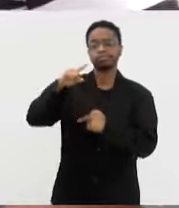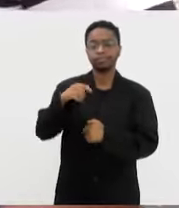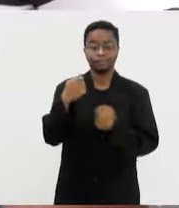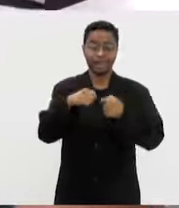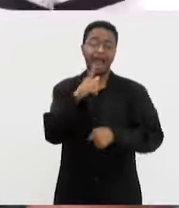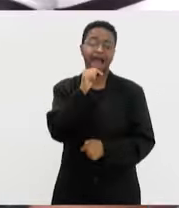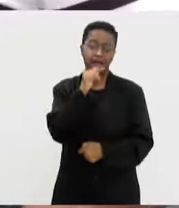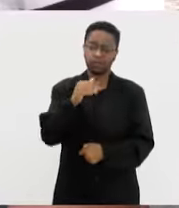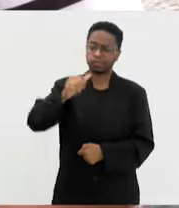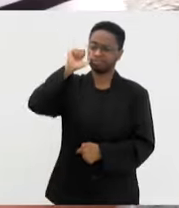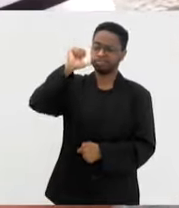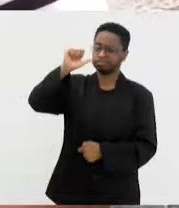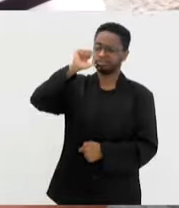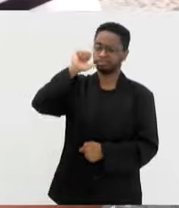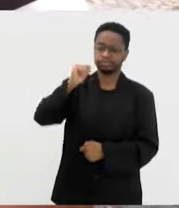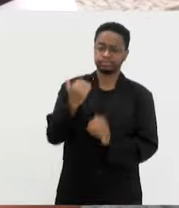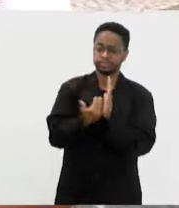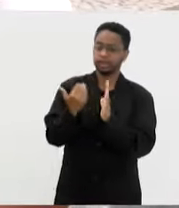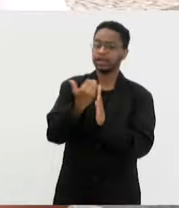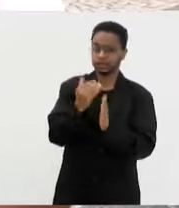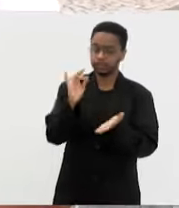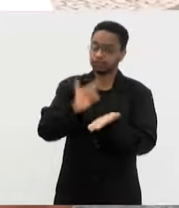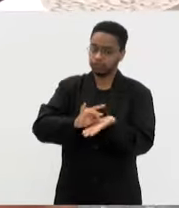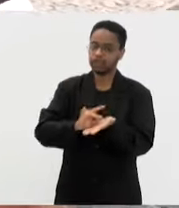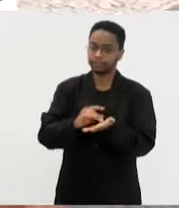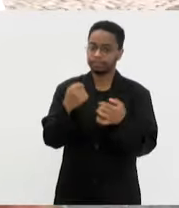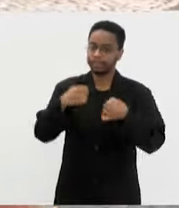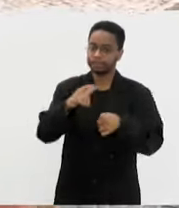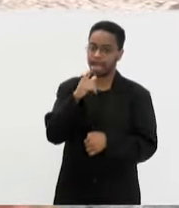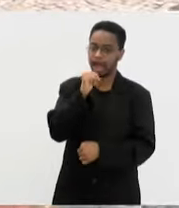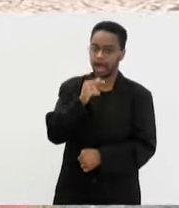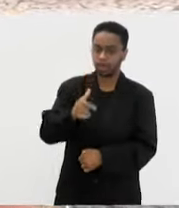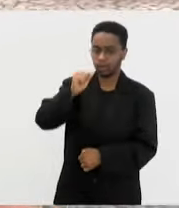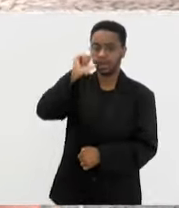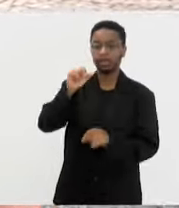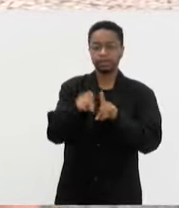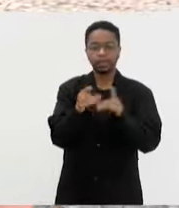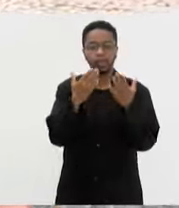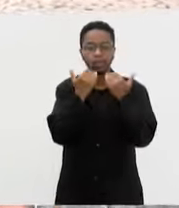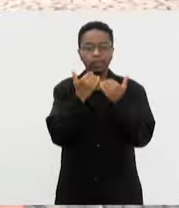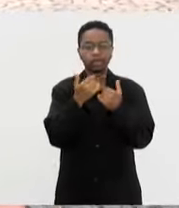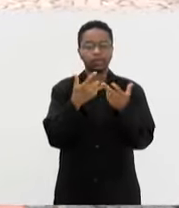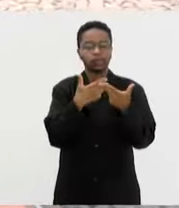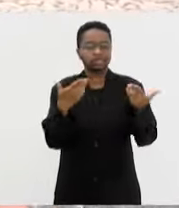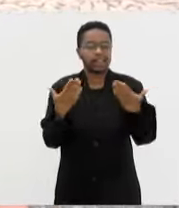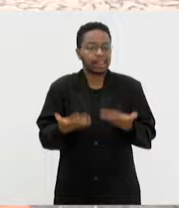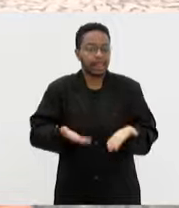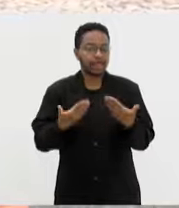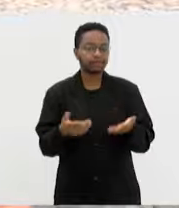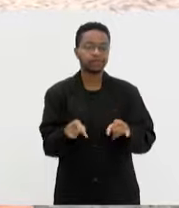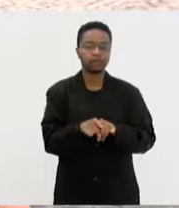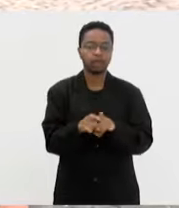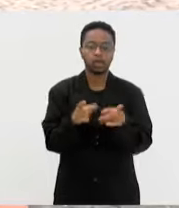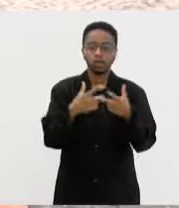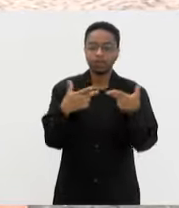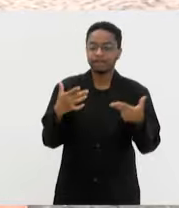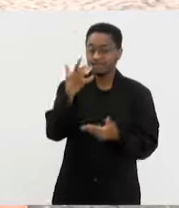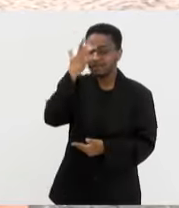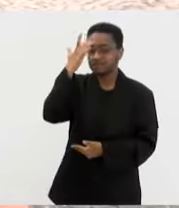água. Muita água, de verdade. E se alimentando bem. Comidas leves, alimentos fáceis de